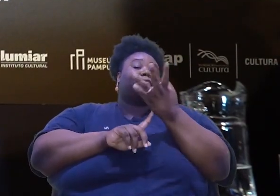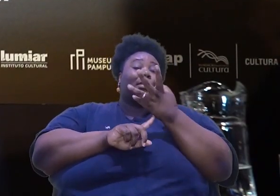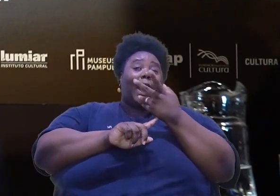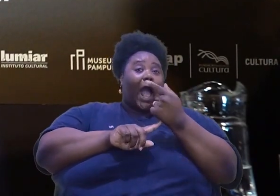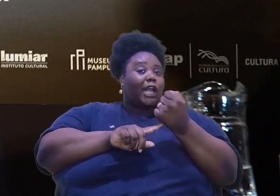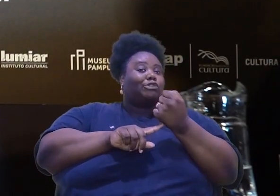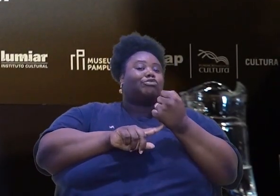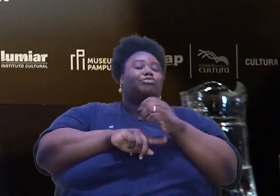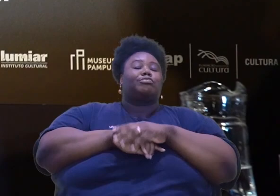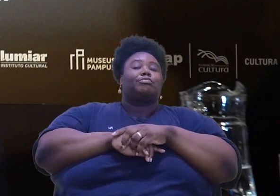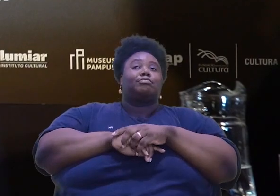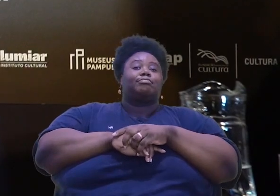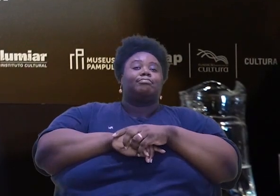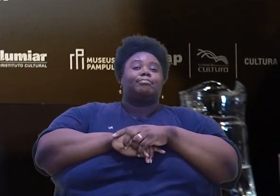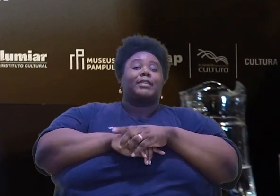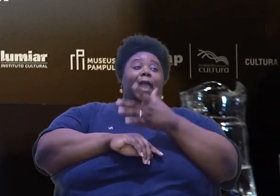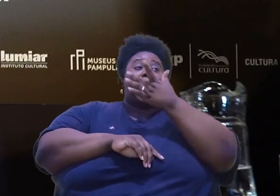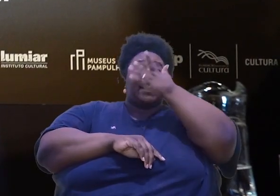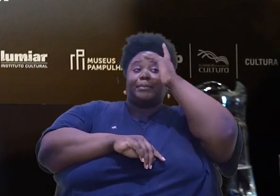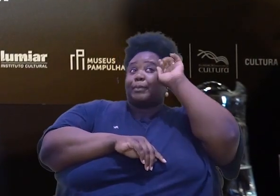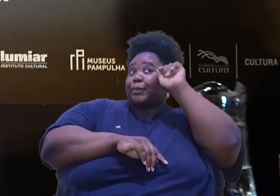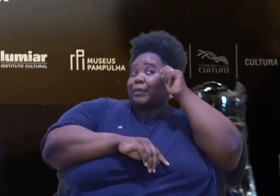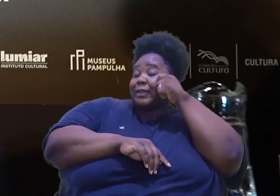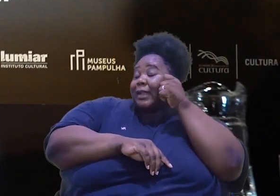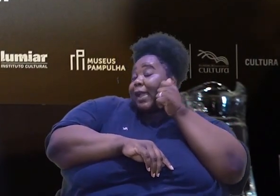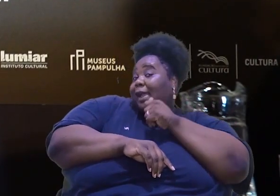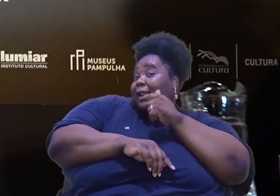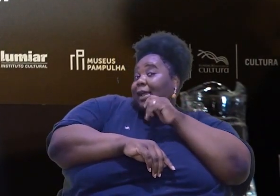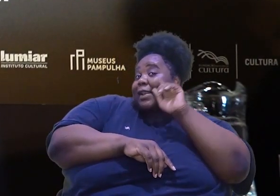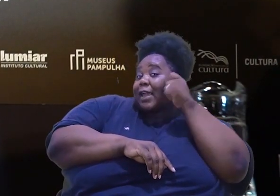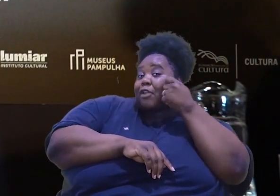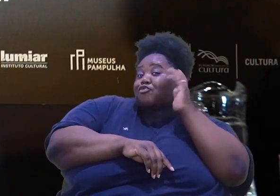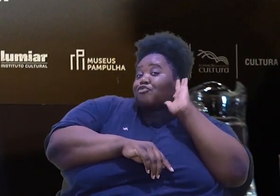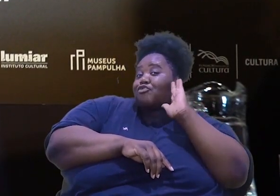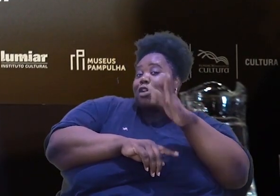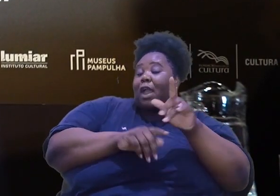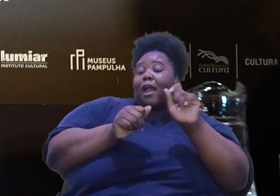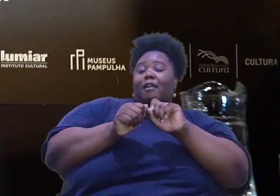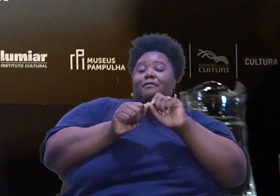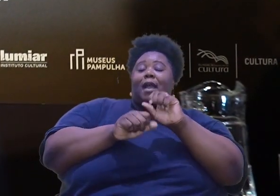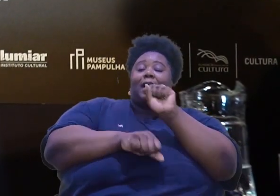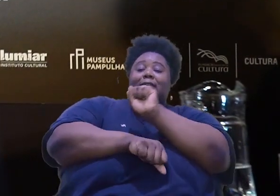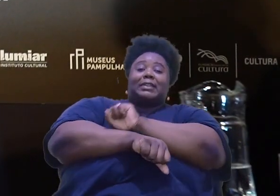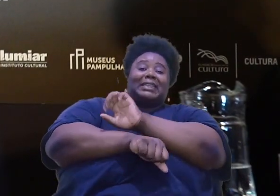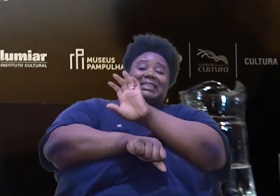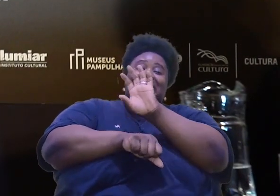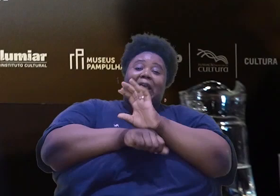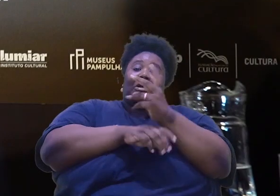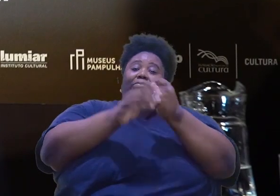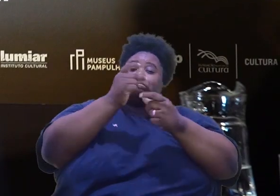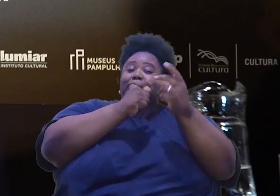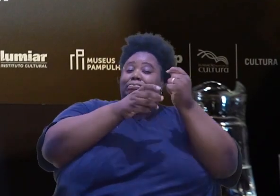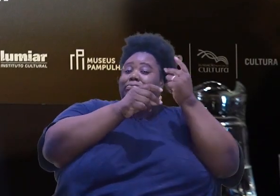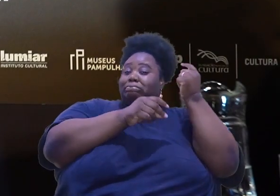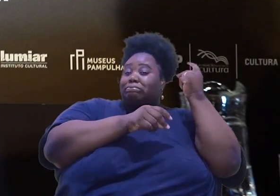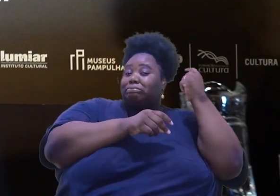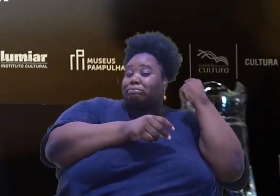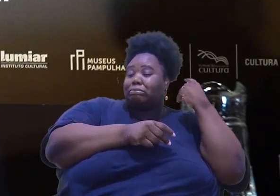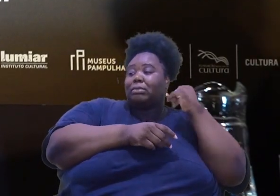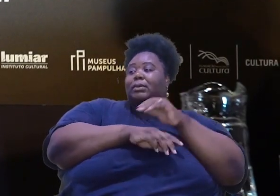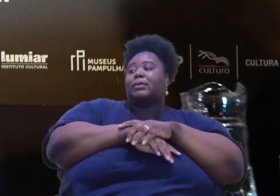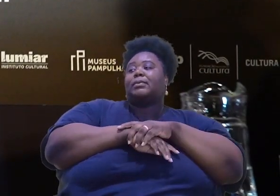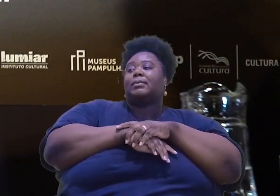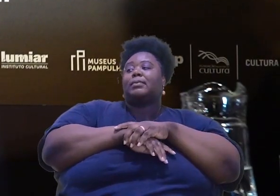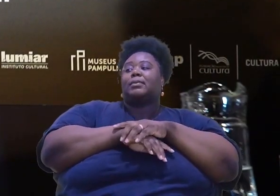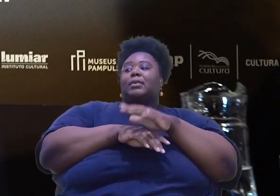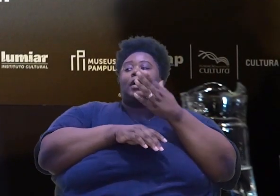arte que as mulheres negras desempenham há séculos, né? Então, na